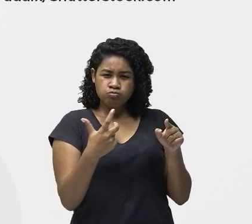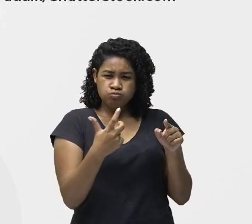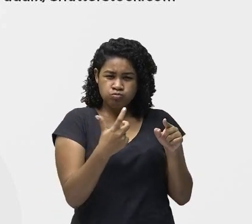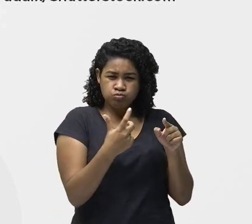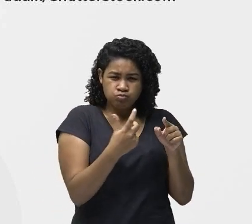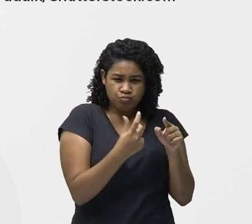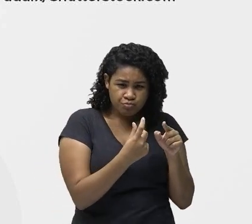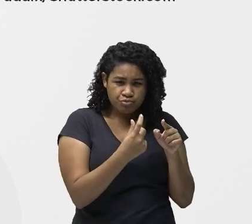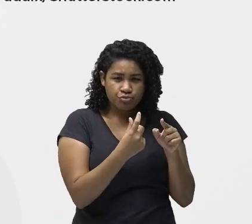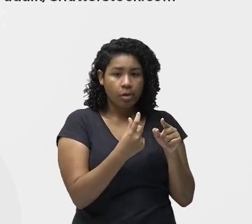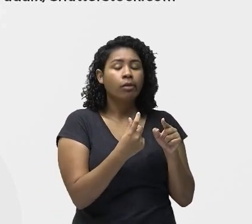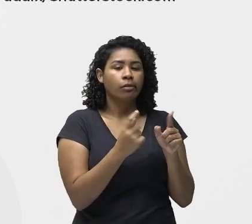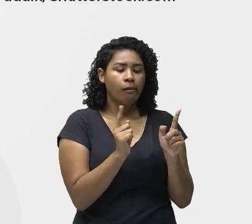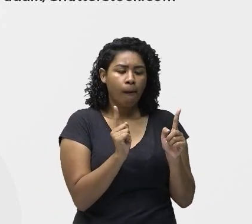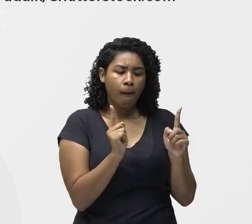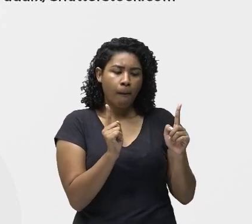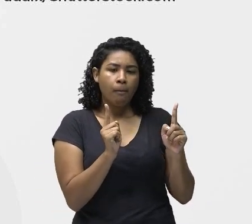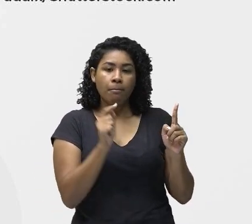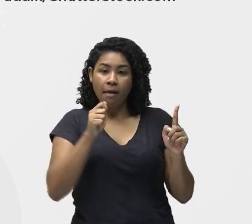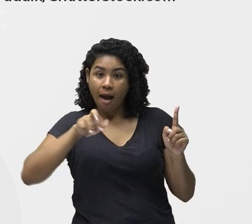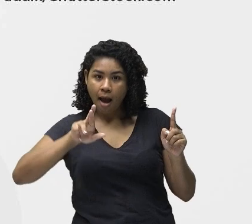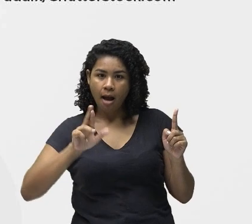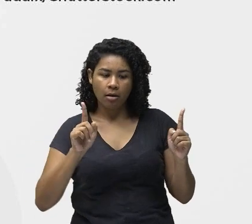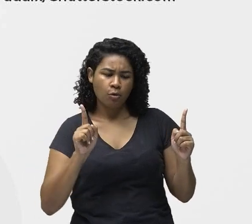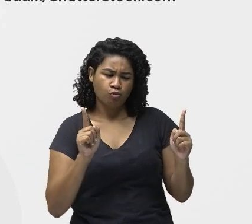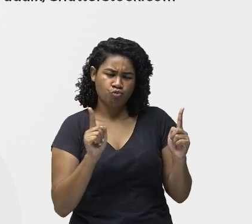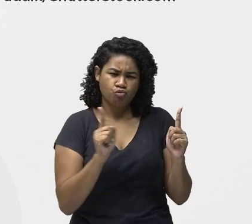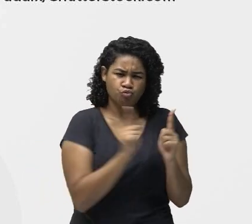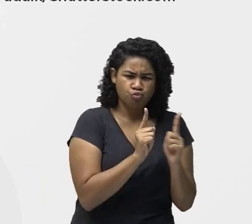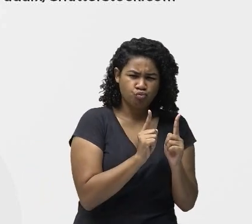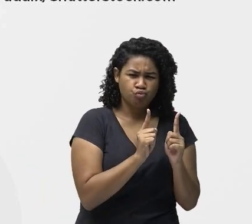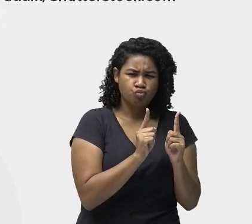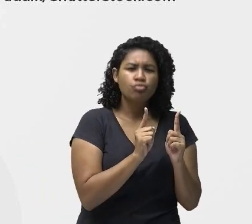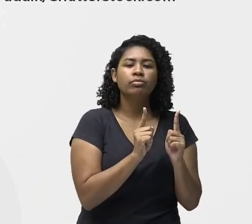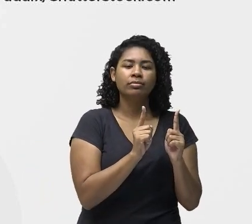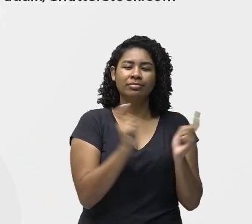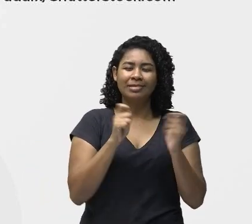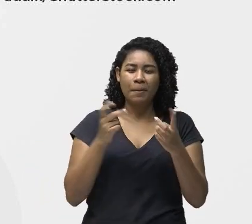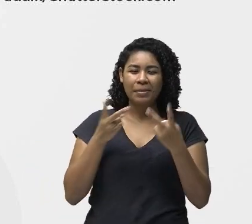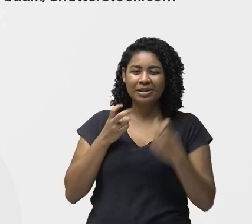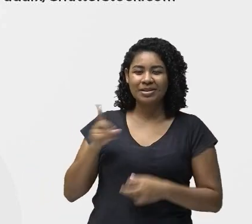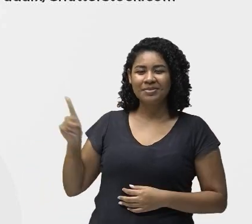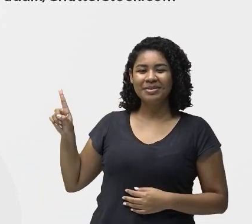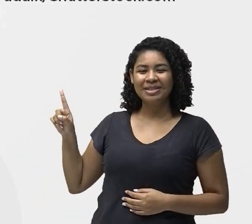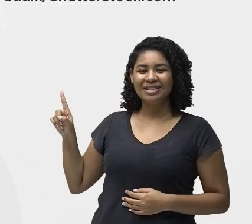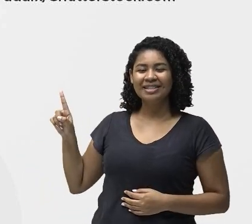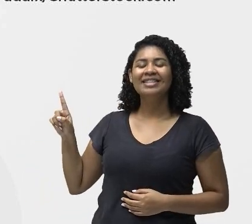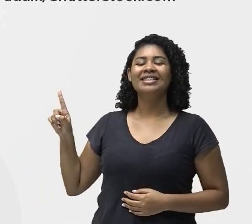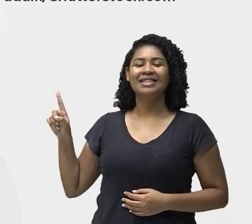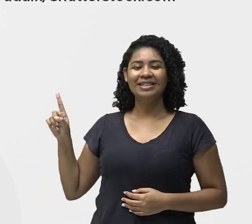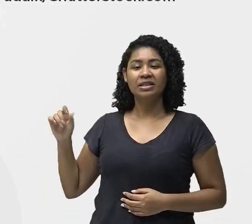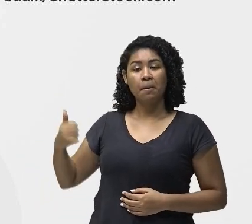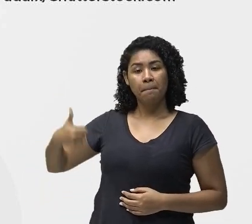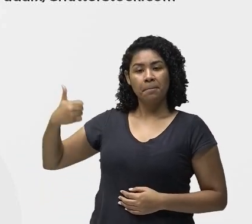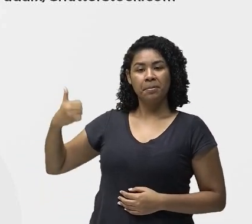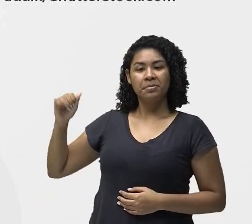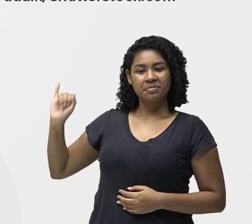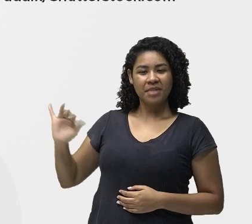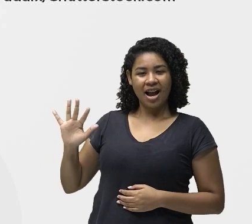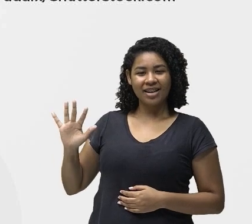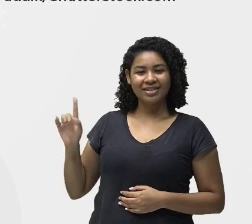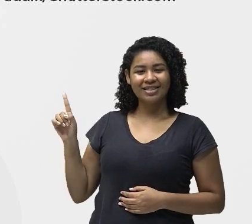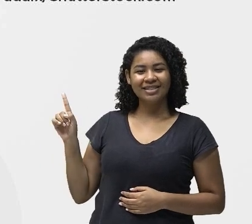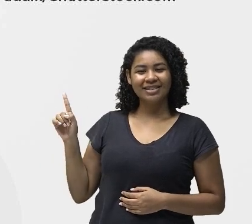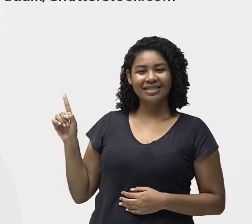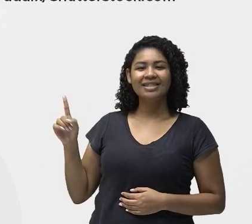êmbolo mostra o quanto o ar foi comprimido. Então, a gente tem aí na primeira imagem, você